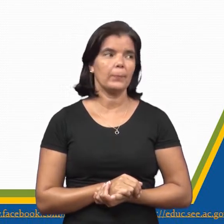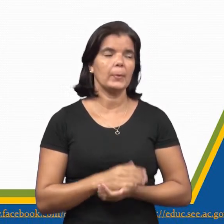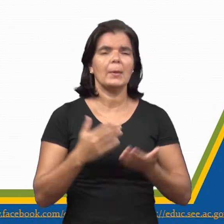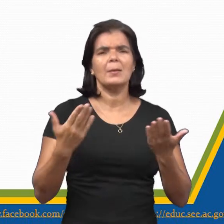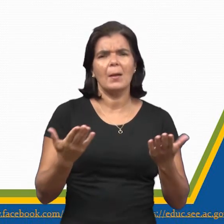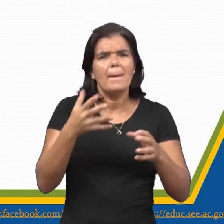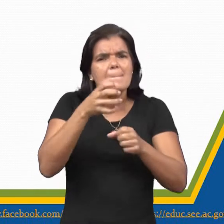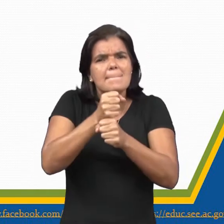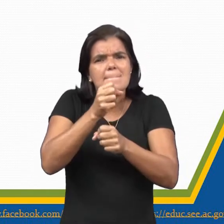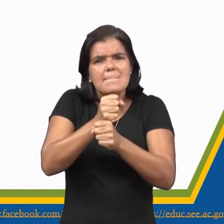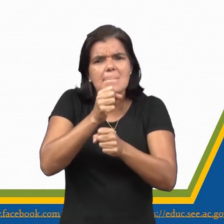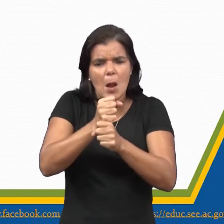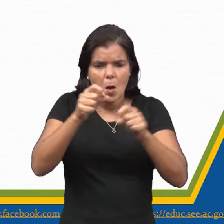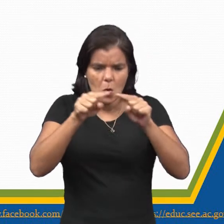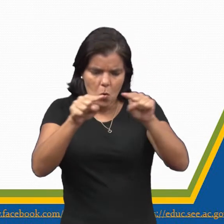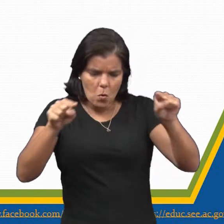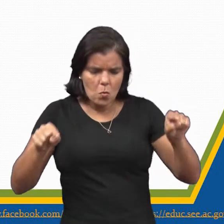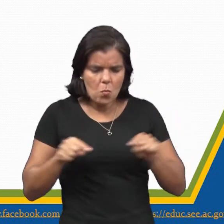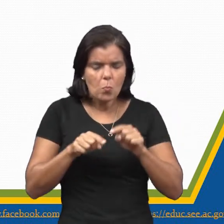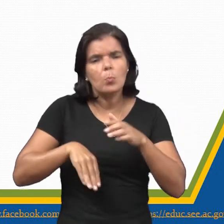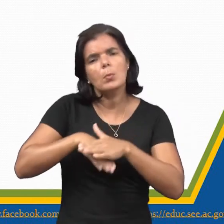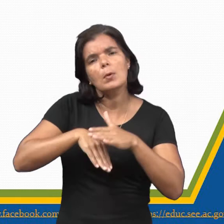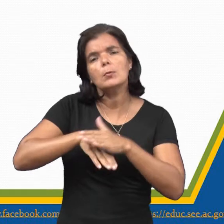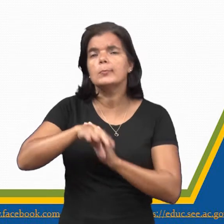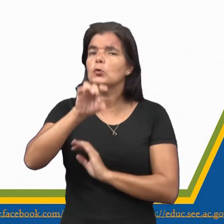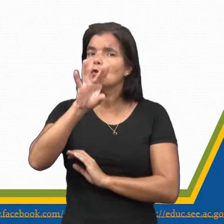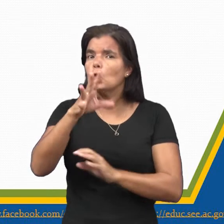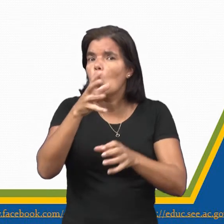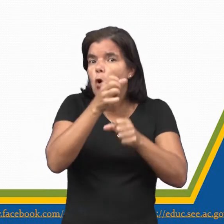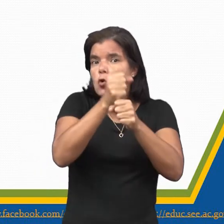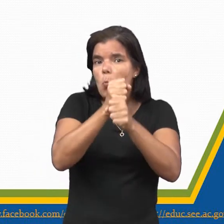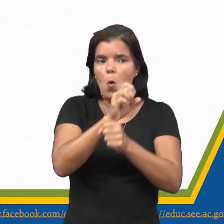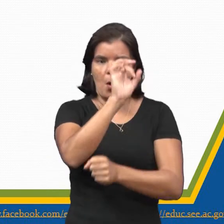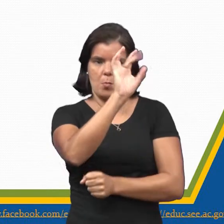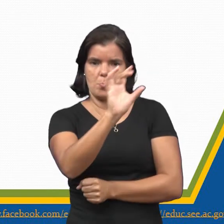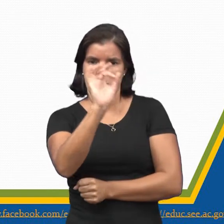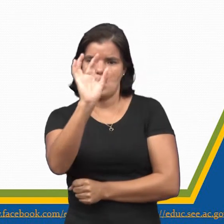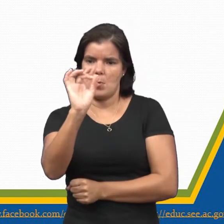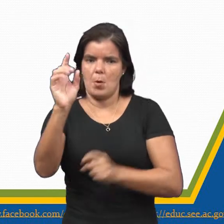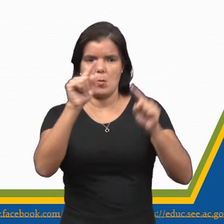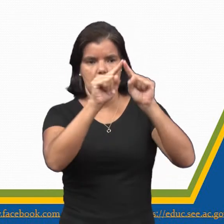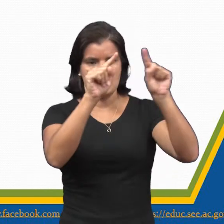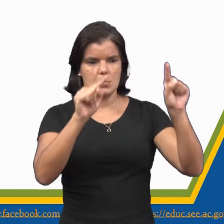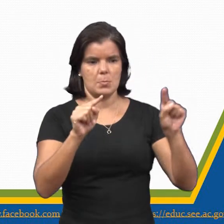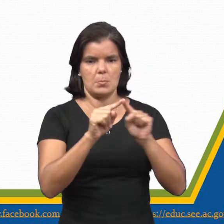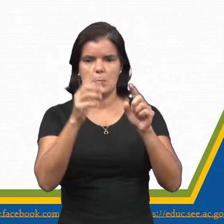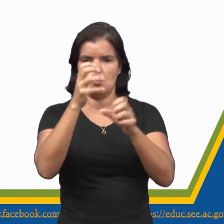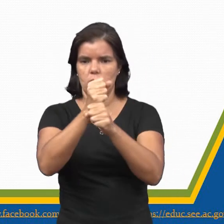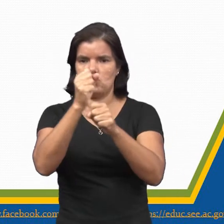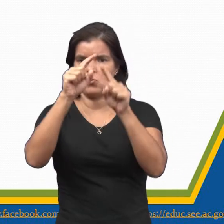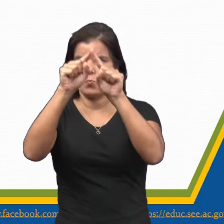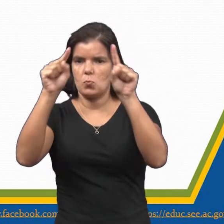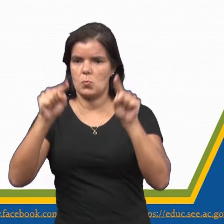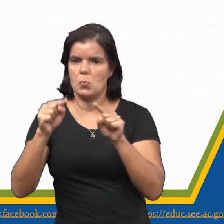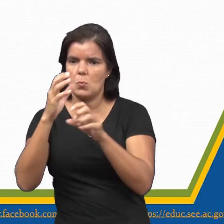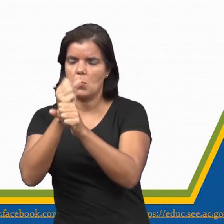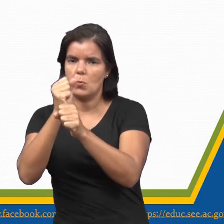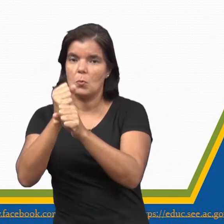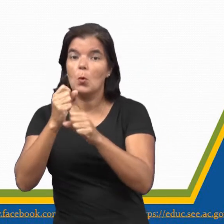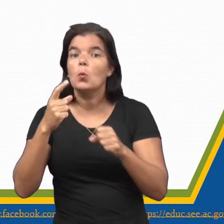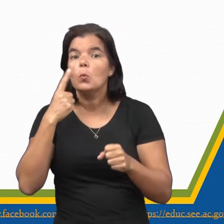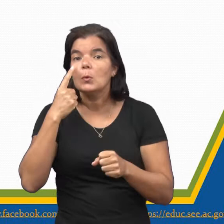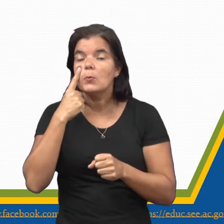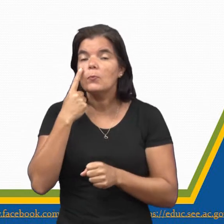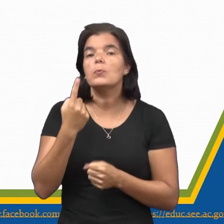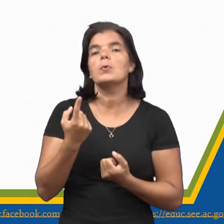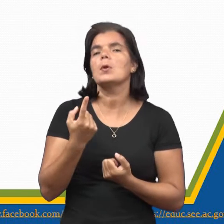Então, para calcular a área desse campo de futebol, basta somar cada um desses quadradinhos aqui. Quando você somar,